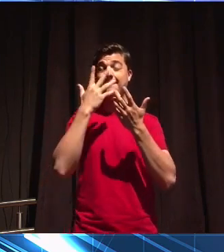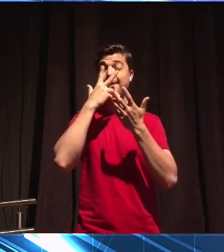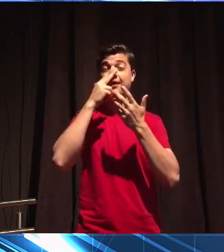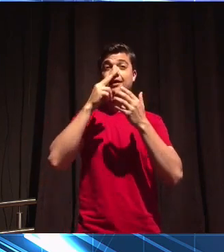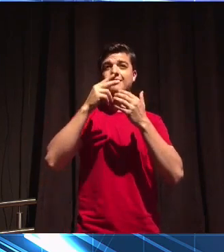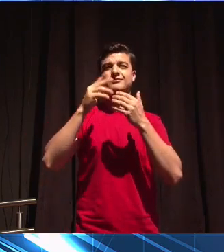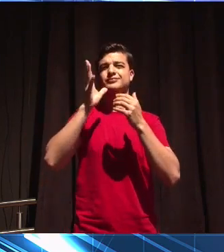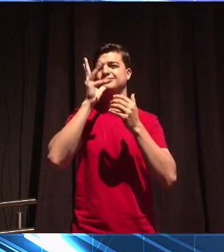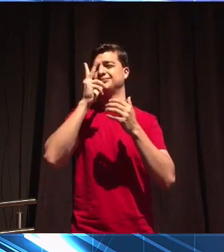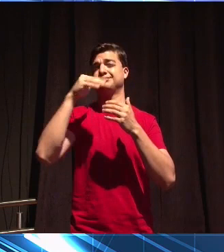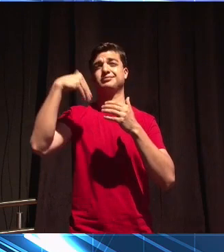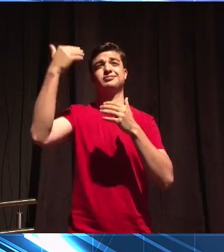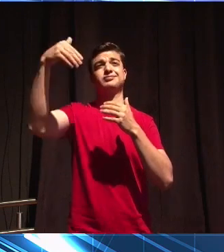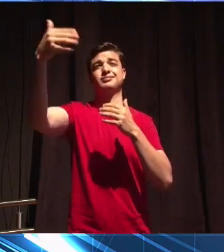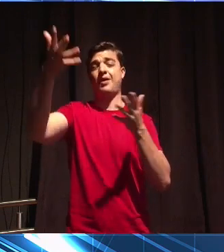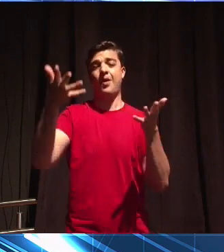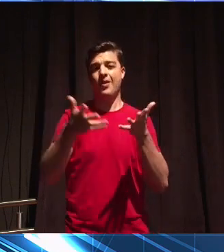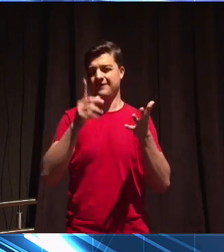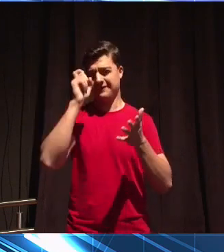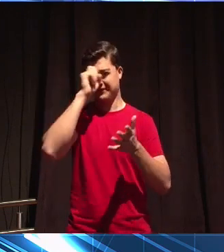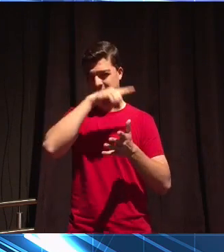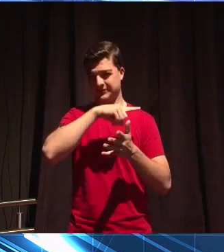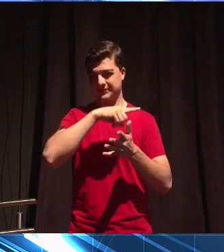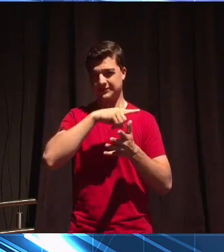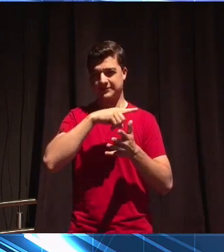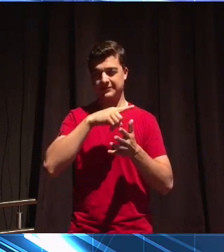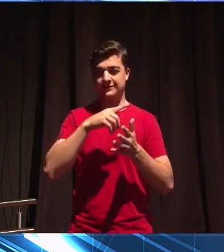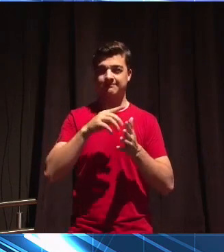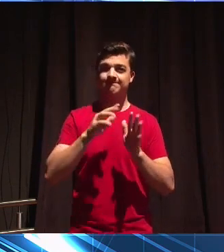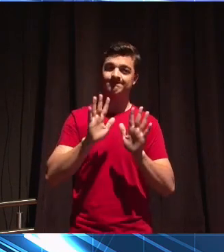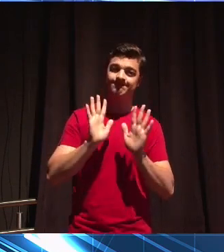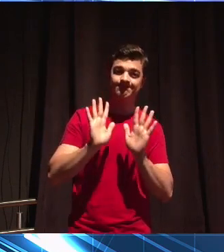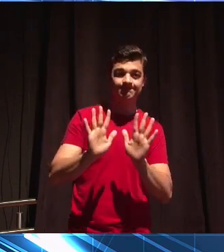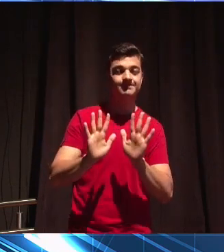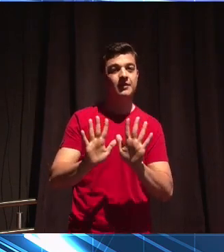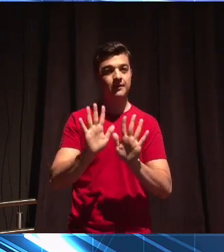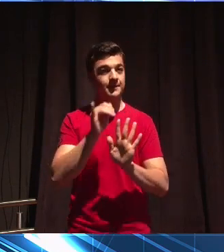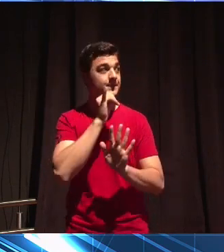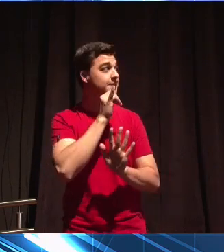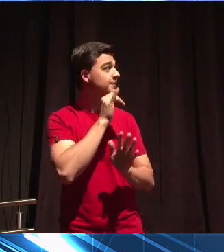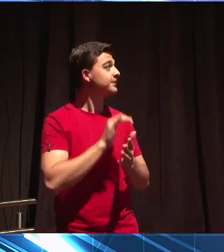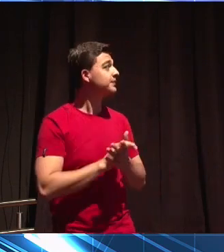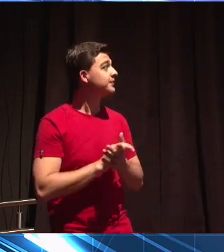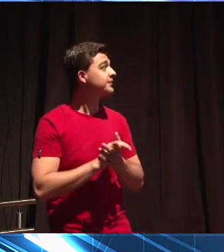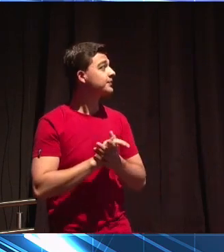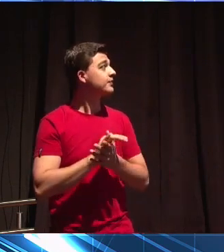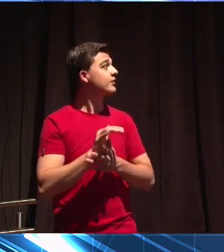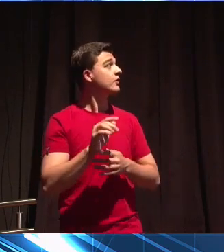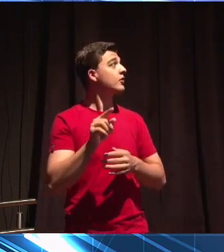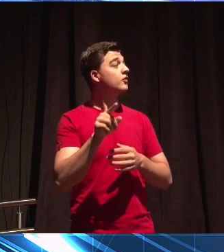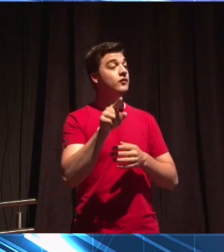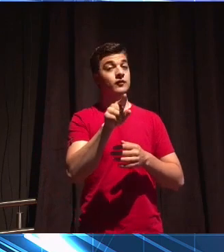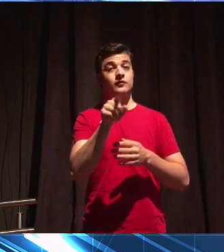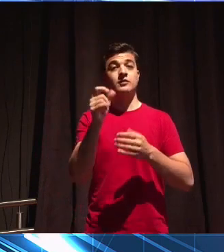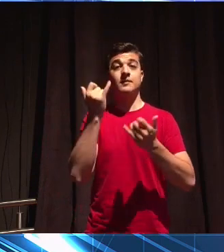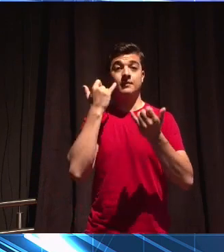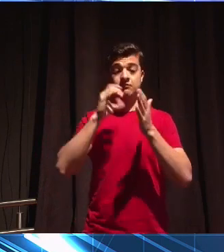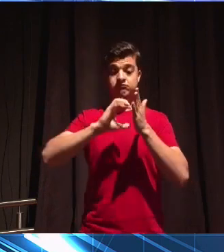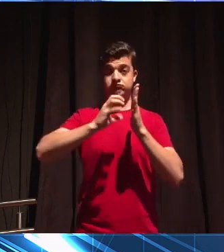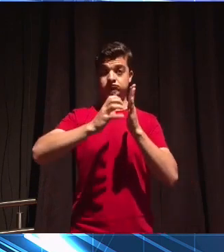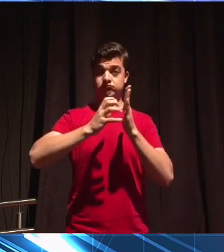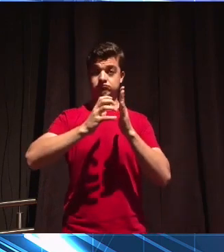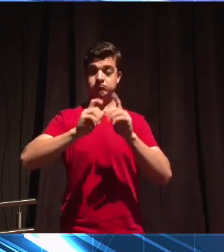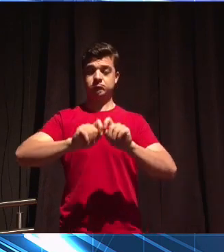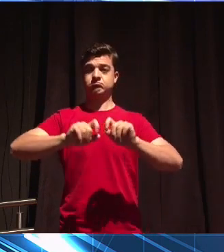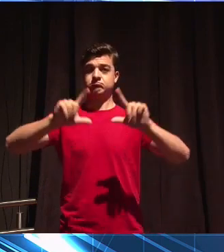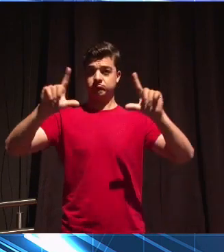dados, analistas, engenheiros, enfim, vocês vão lá modelar. Vocês nunca sentiram, em alguma base de dados, que vocês tinham o poder de tirar muito mais coisa dali